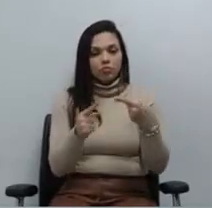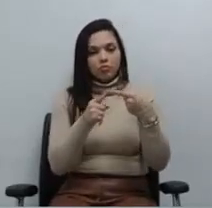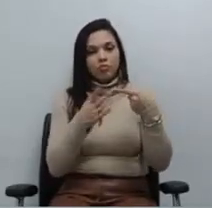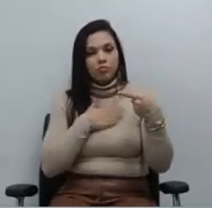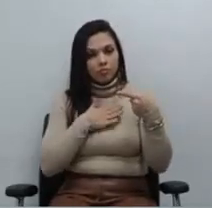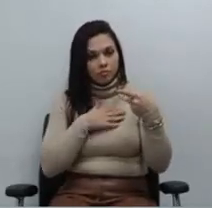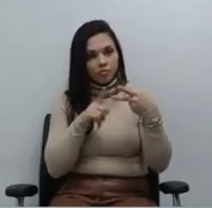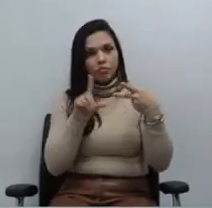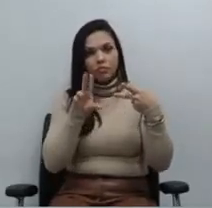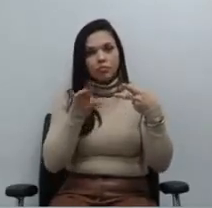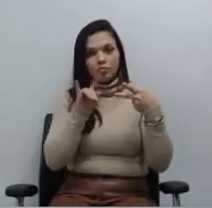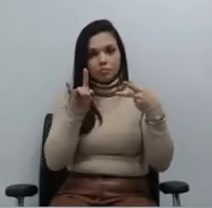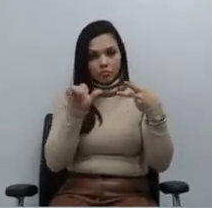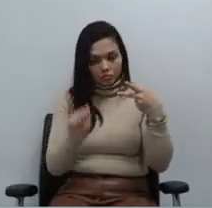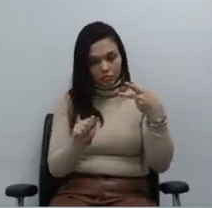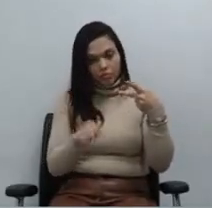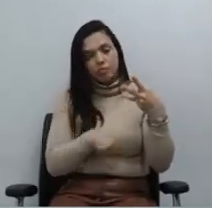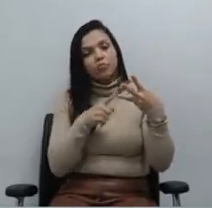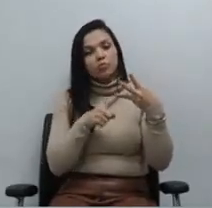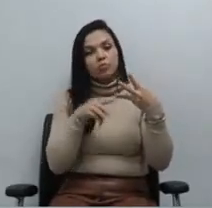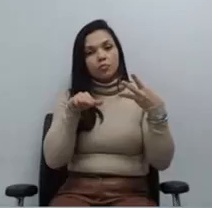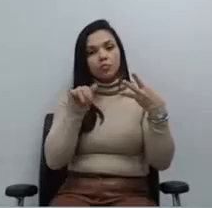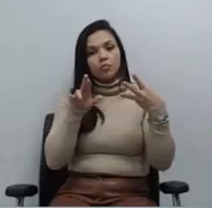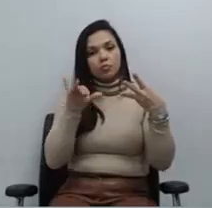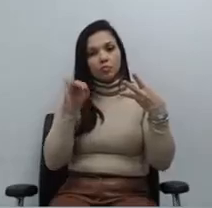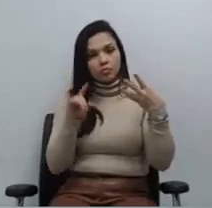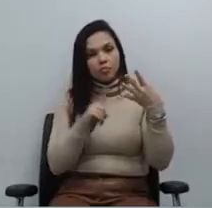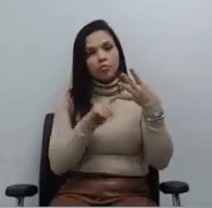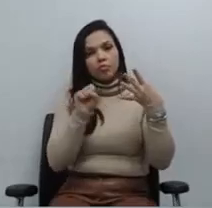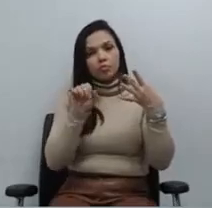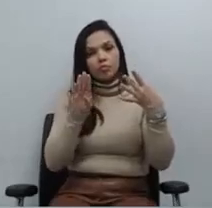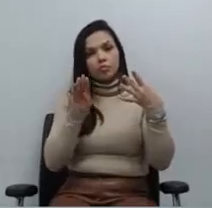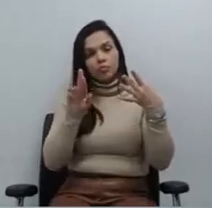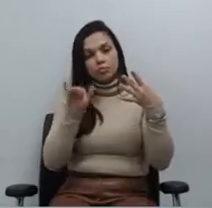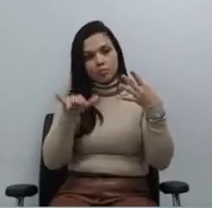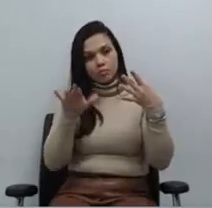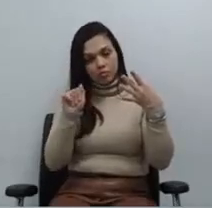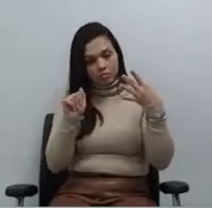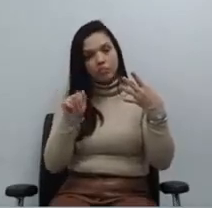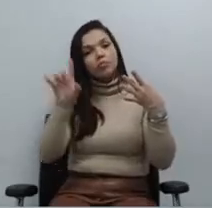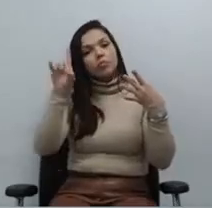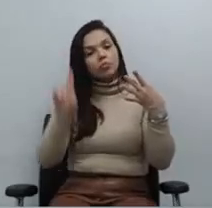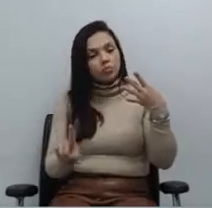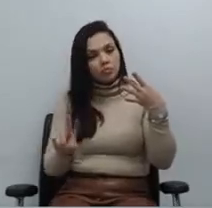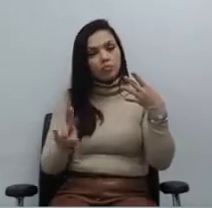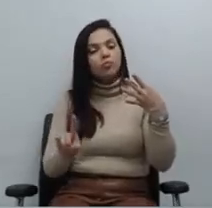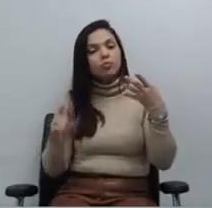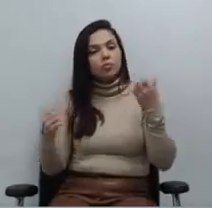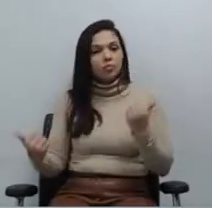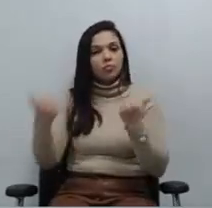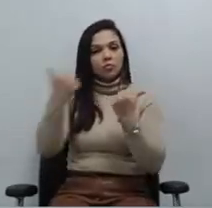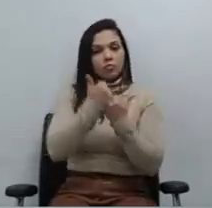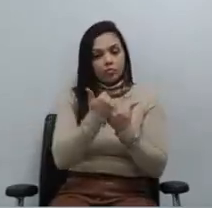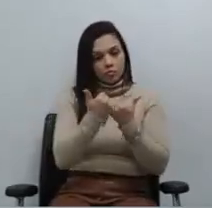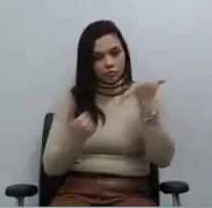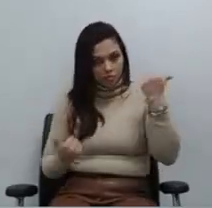diretora Luísa Lins, o Mário Moreira e a Sabrina Nasser, diretor e diretora adjunta de articulação social